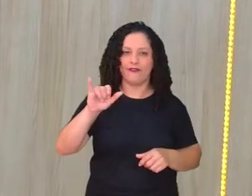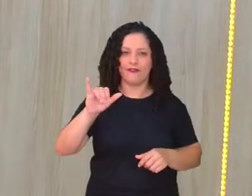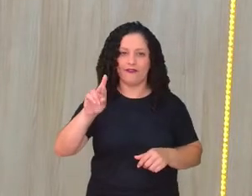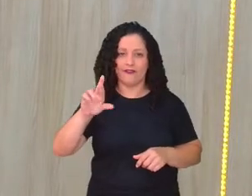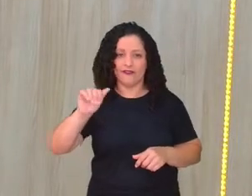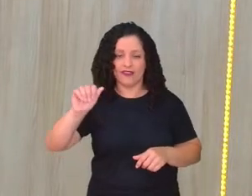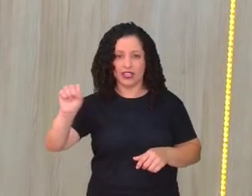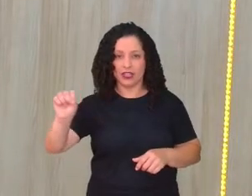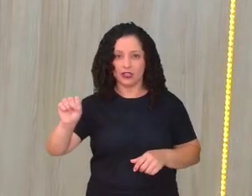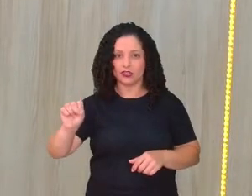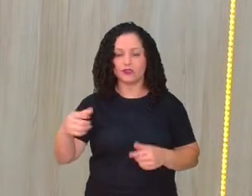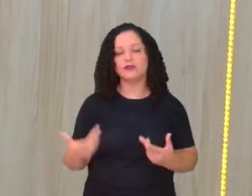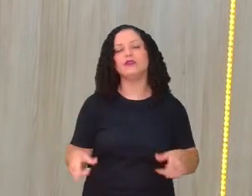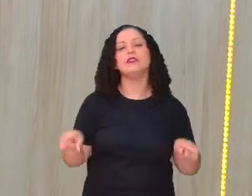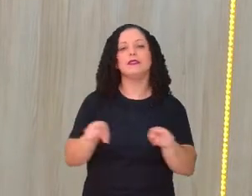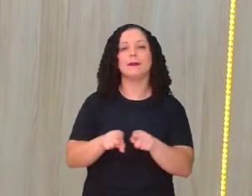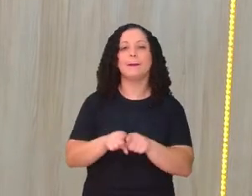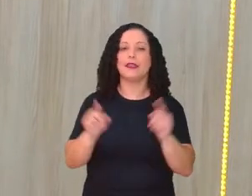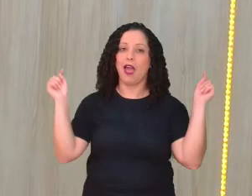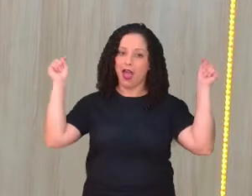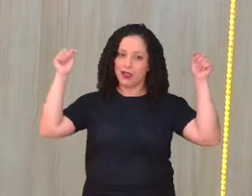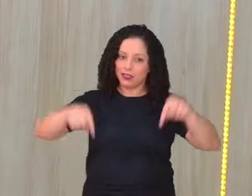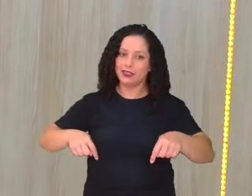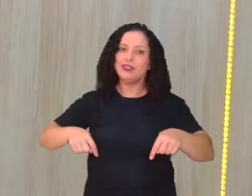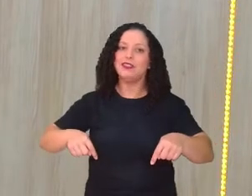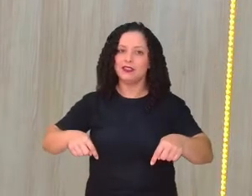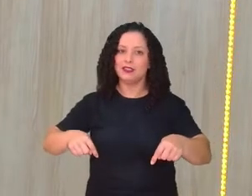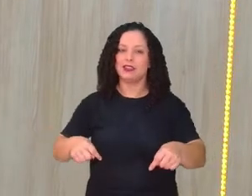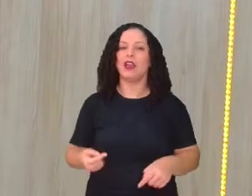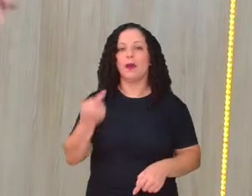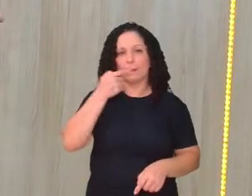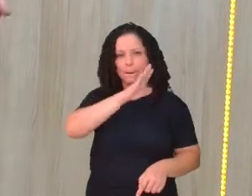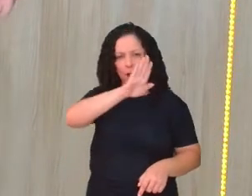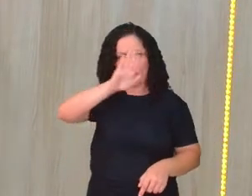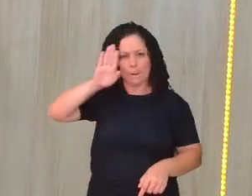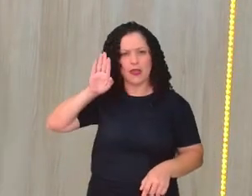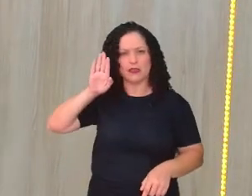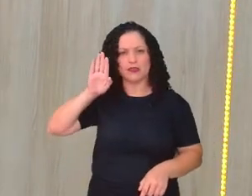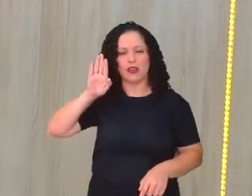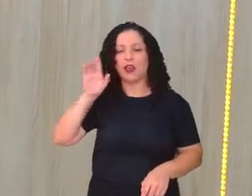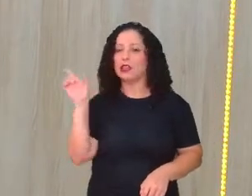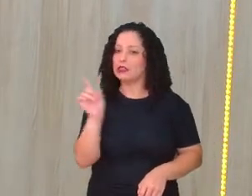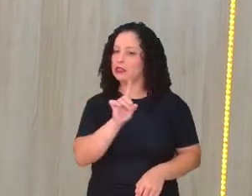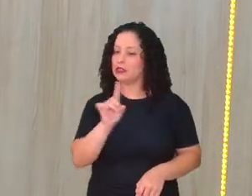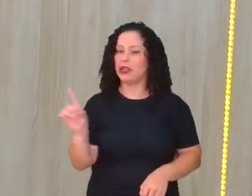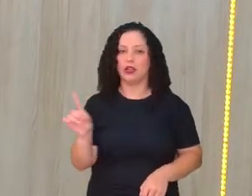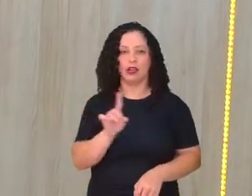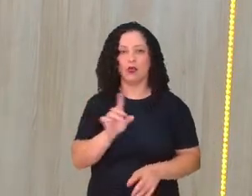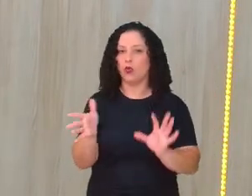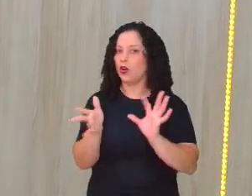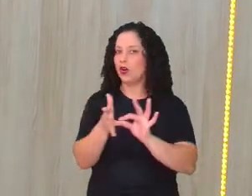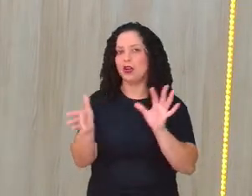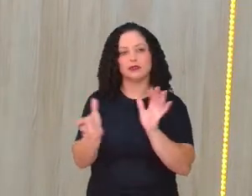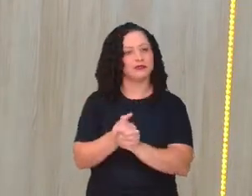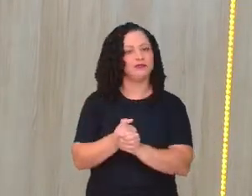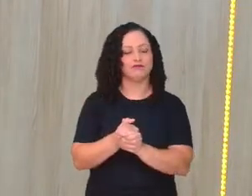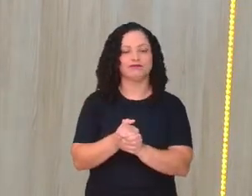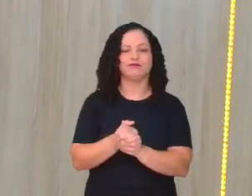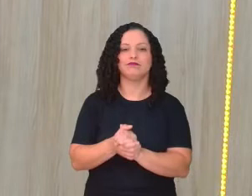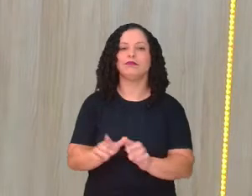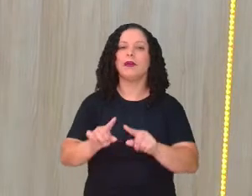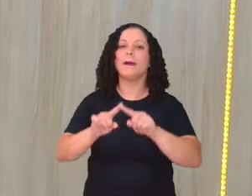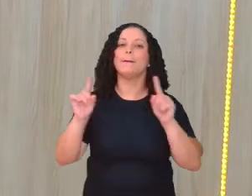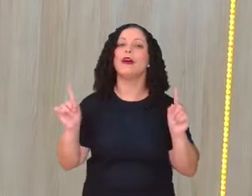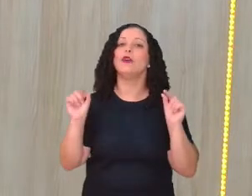antecipam aqui na terra essa condição de não contrair o casamento. Porém, o que entra mais em